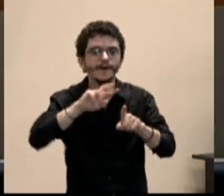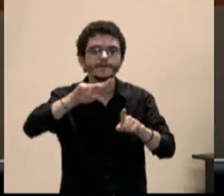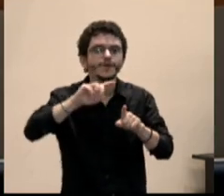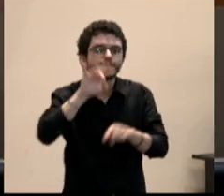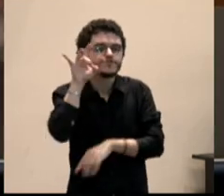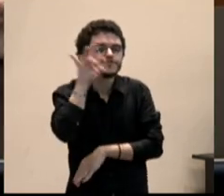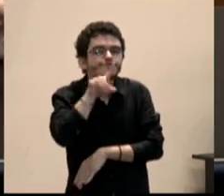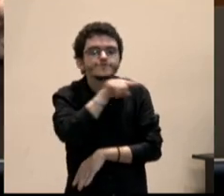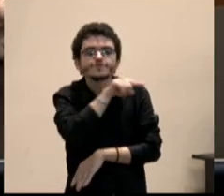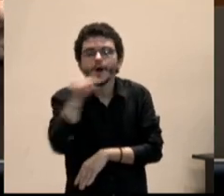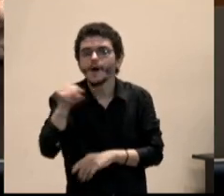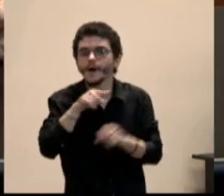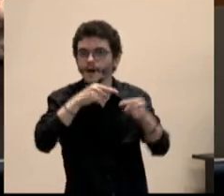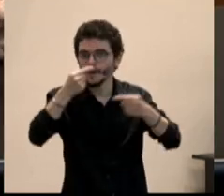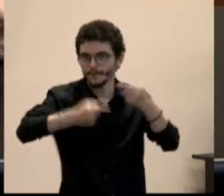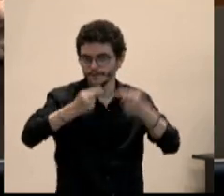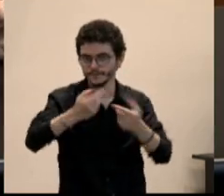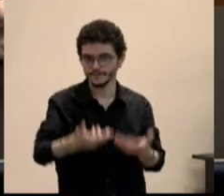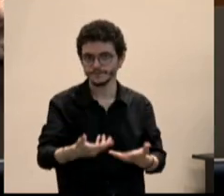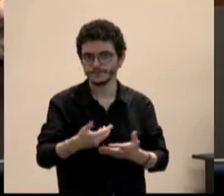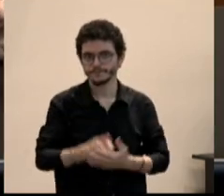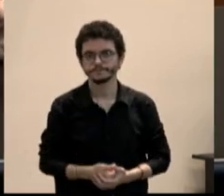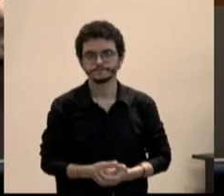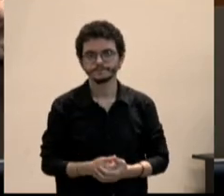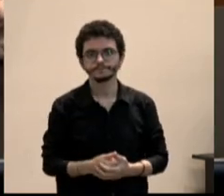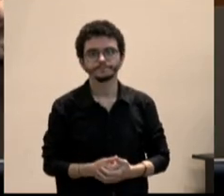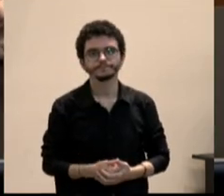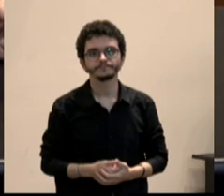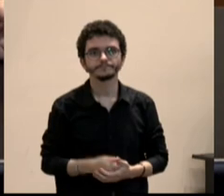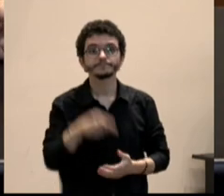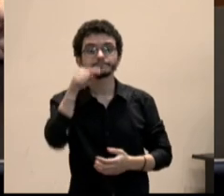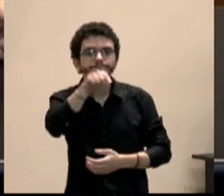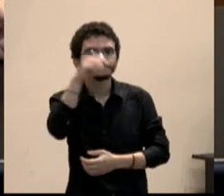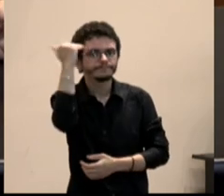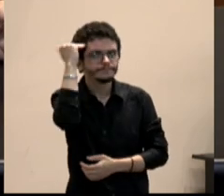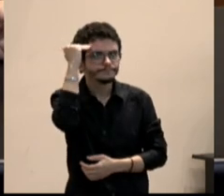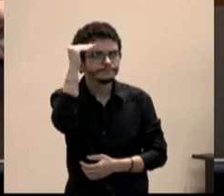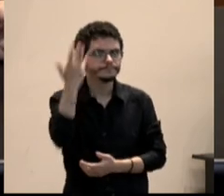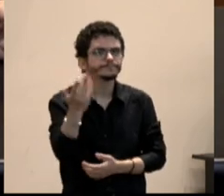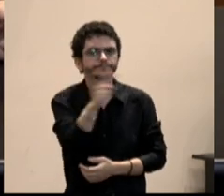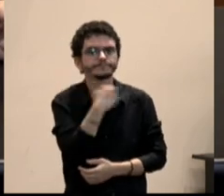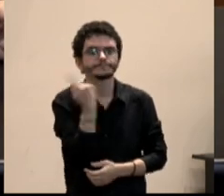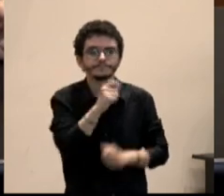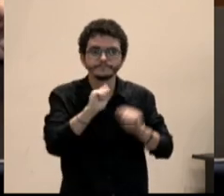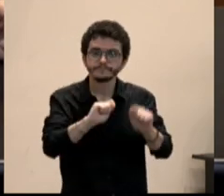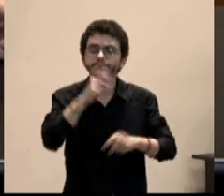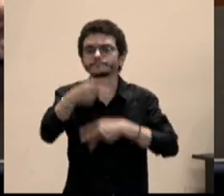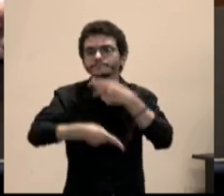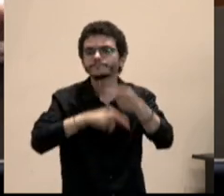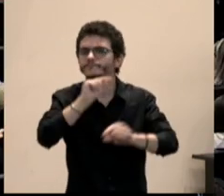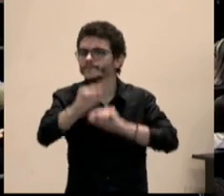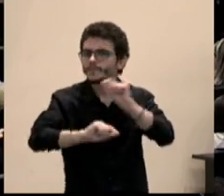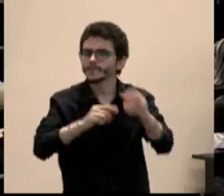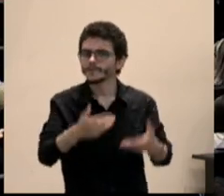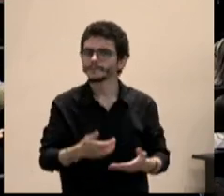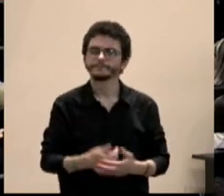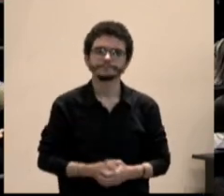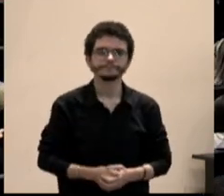a essa discussão. Nesse sentido, nós podemos dizer que